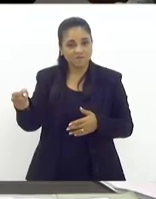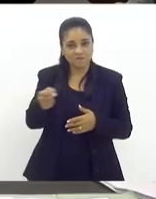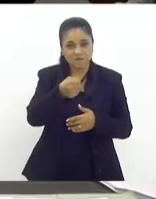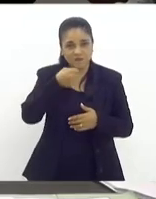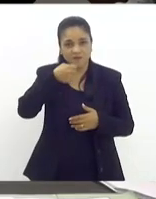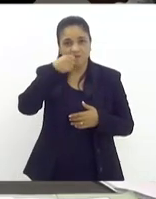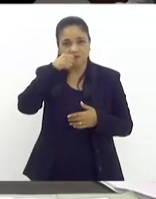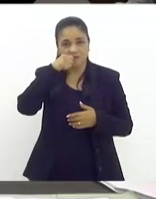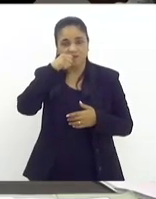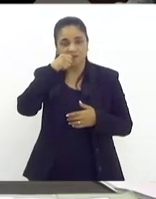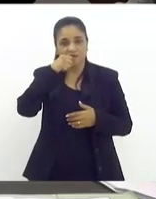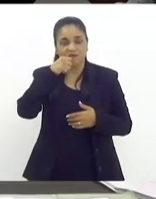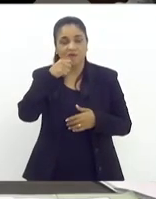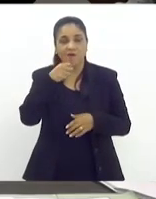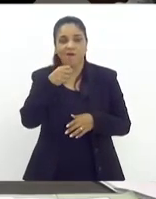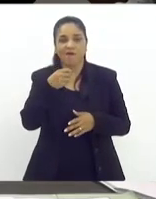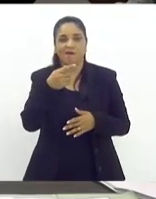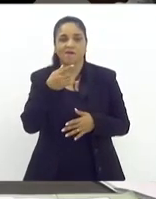não alcoólica, então...